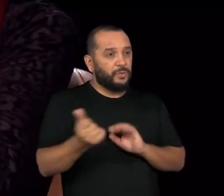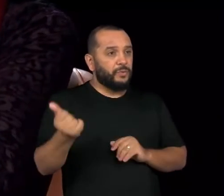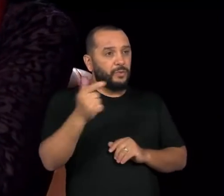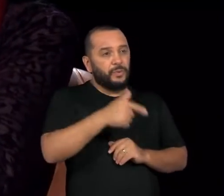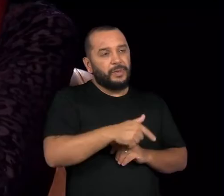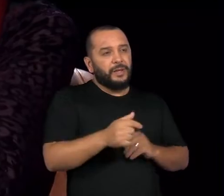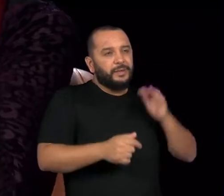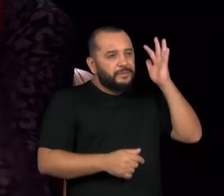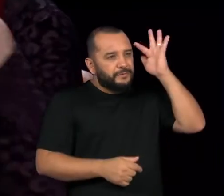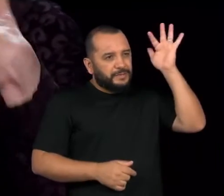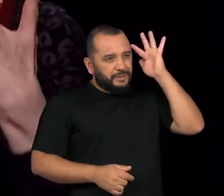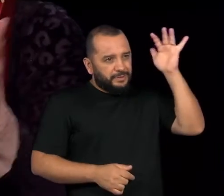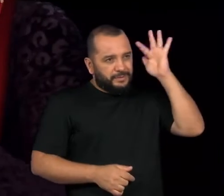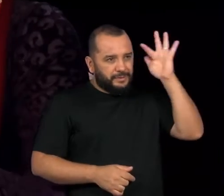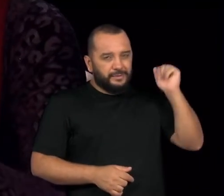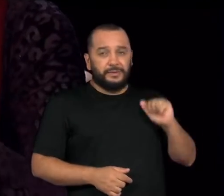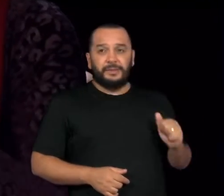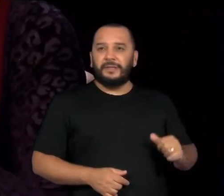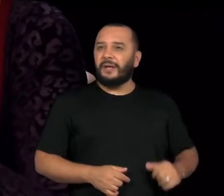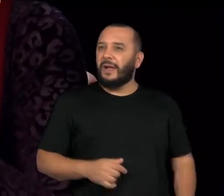Eu acho que,